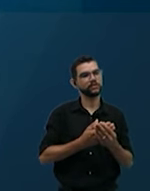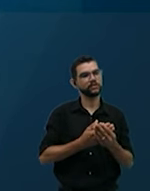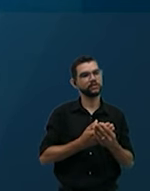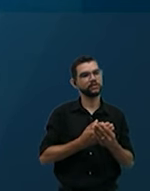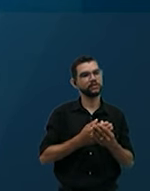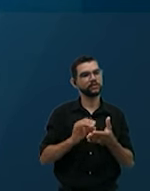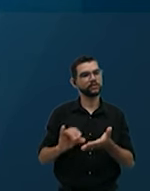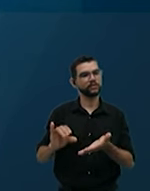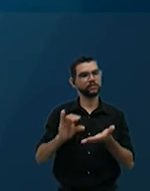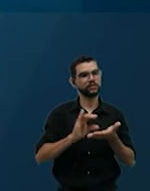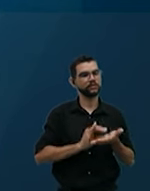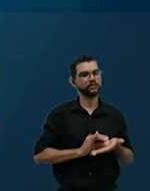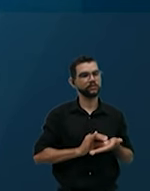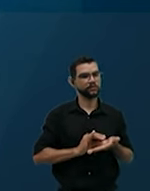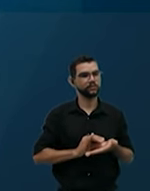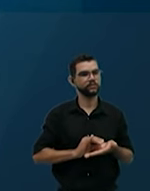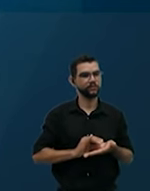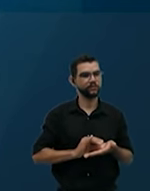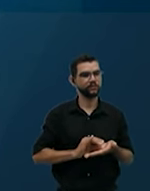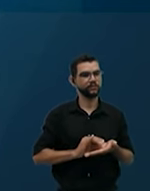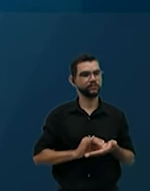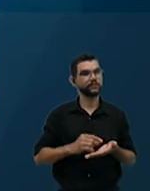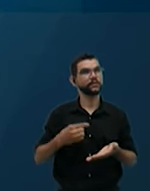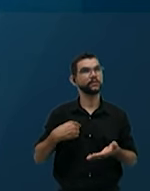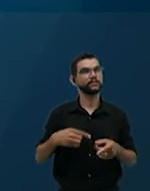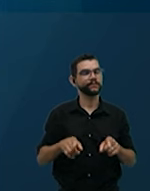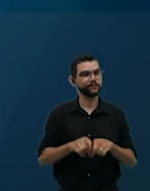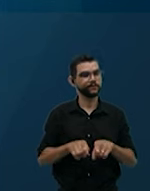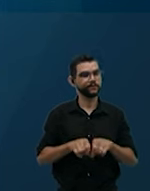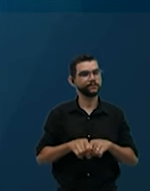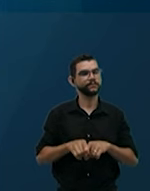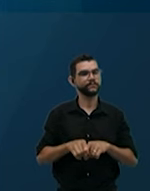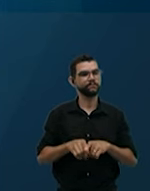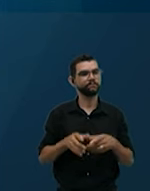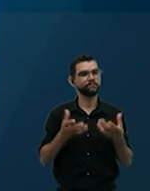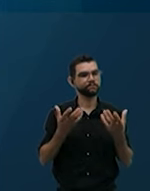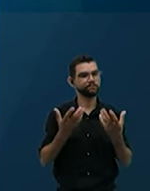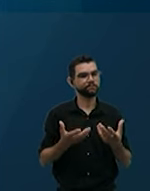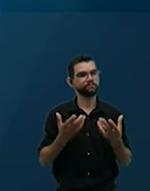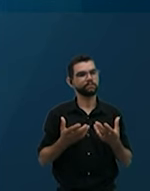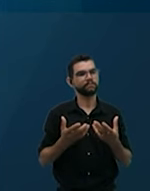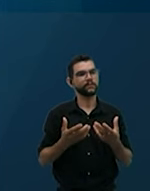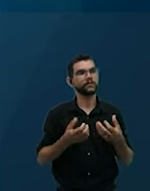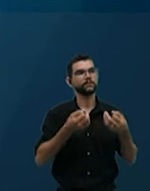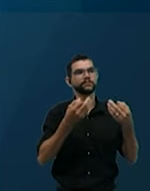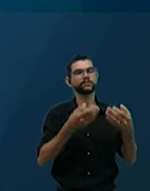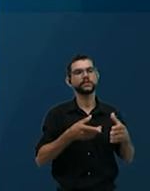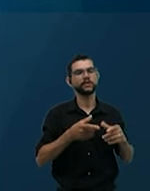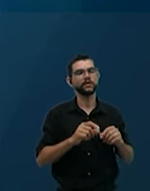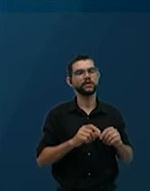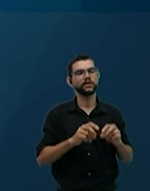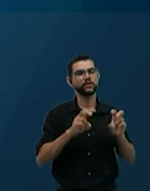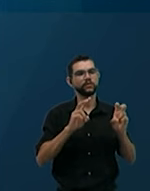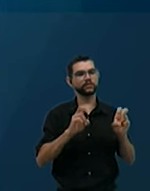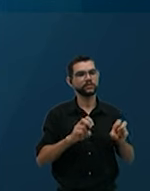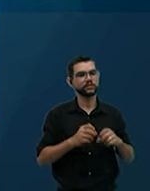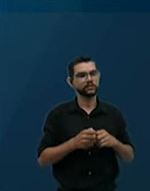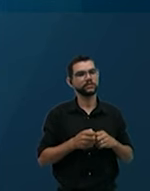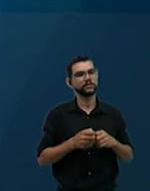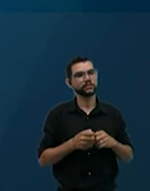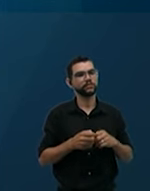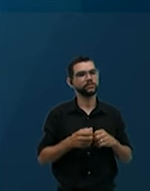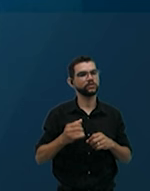Eu também procuro fazer uma distinção entre o termo inicial dos juros de mora da reparação